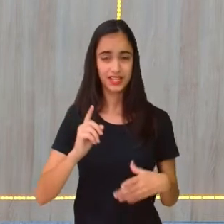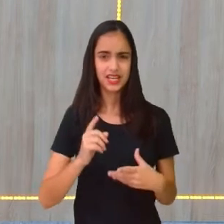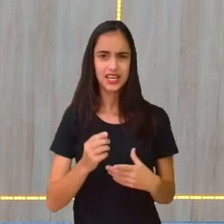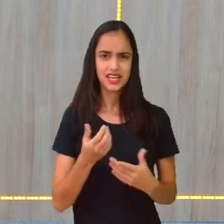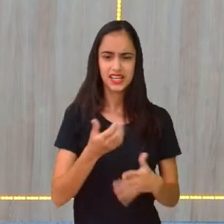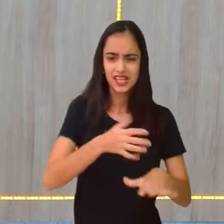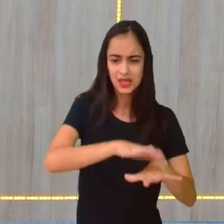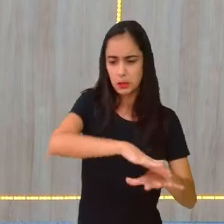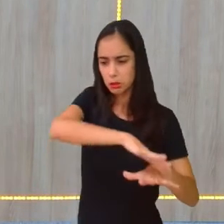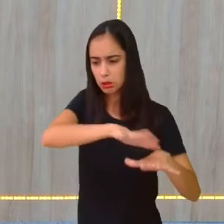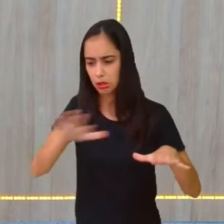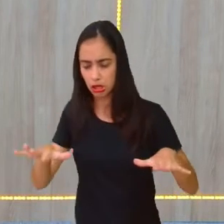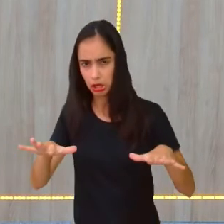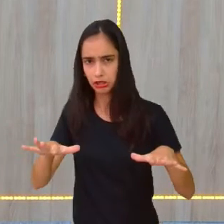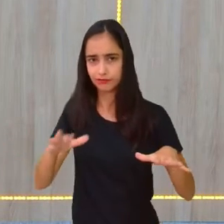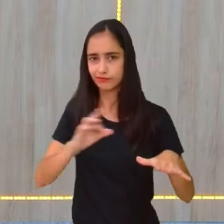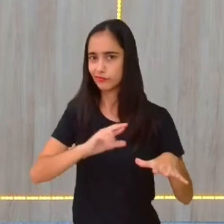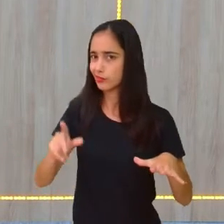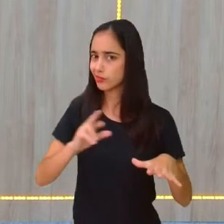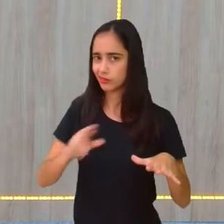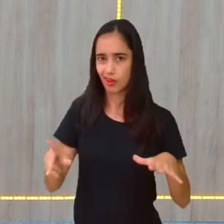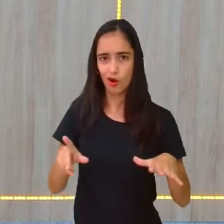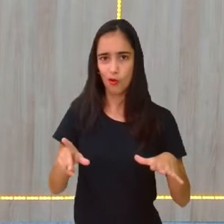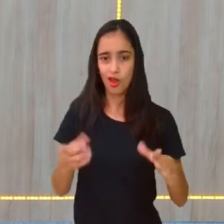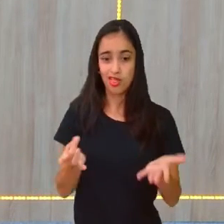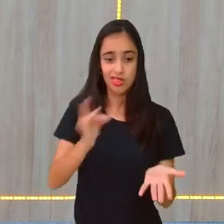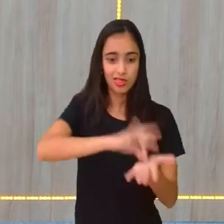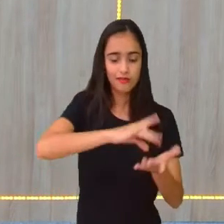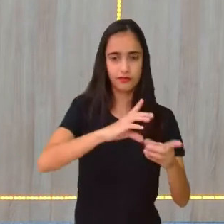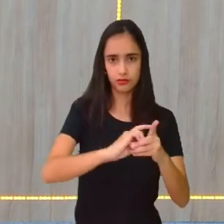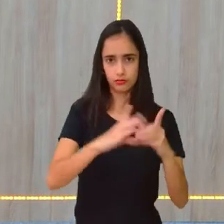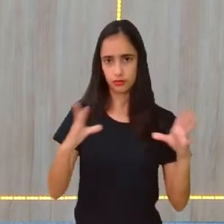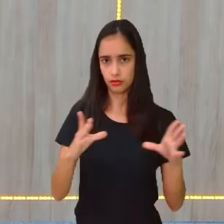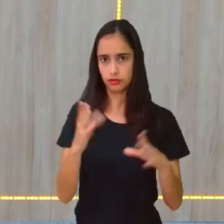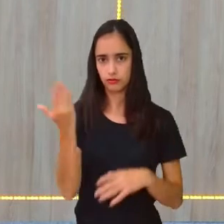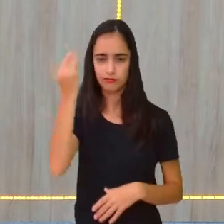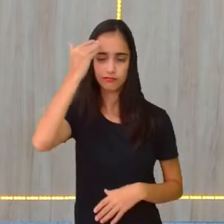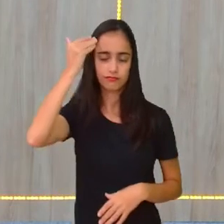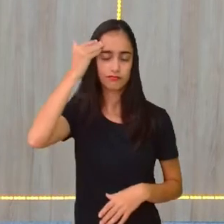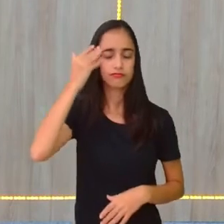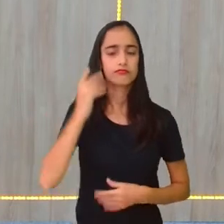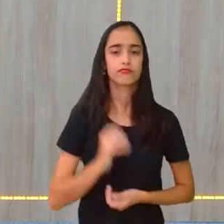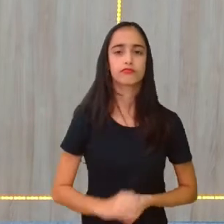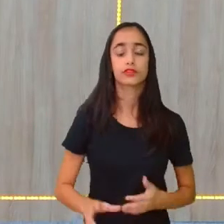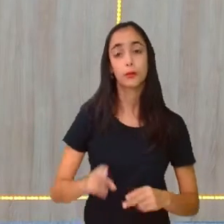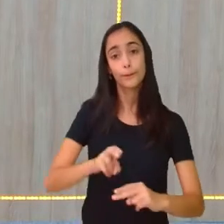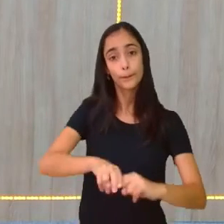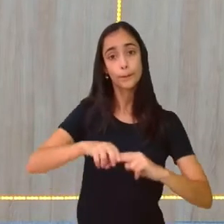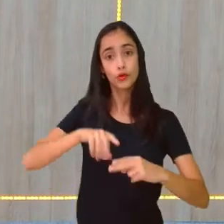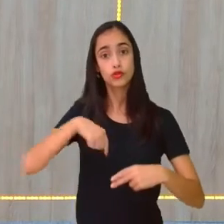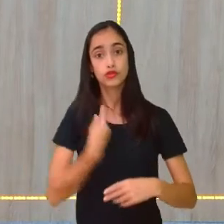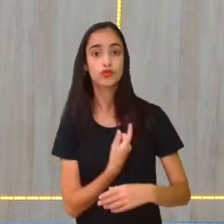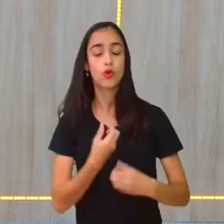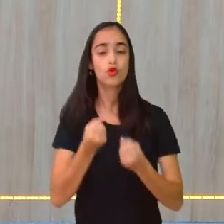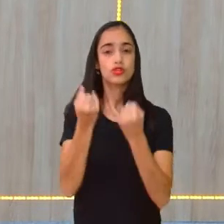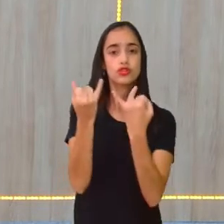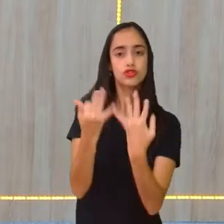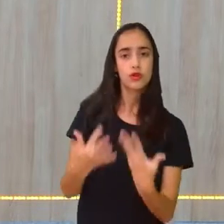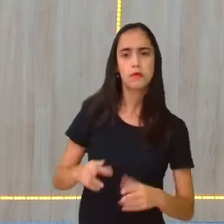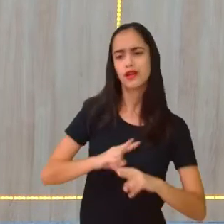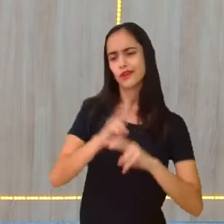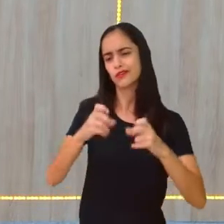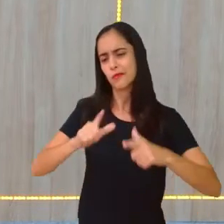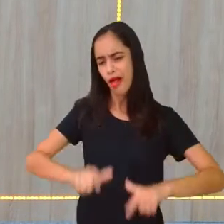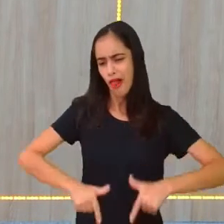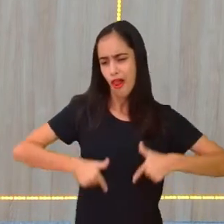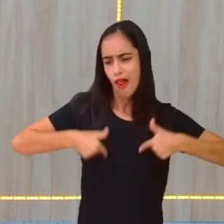não é democracia. Exato. Certo? Então, a gente tem que, por isso, né, que se fala na questão da luta aí